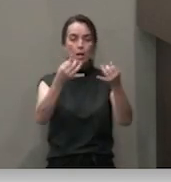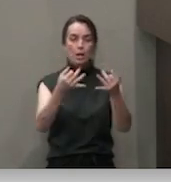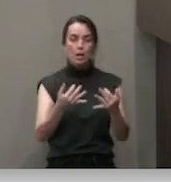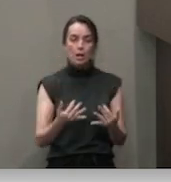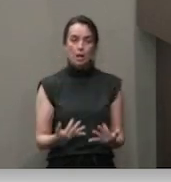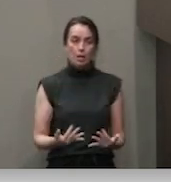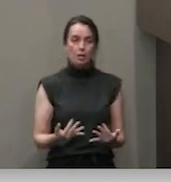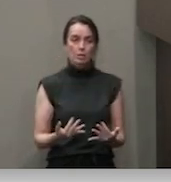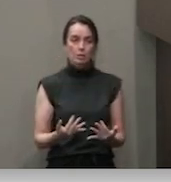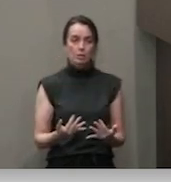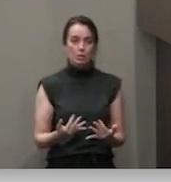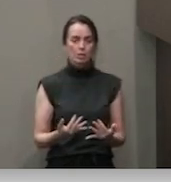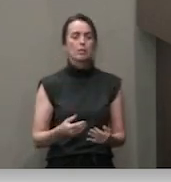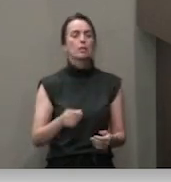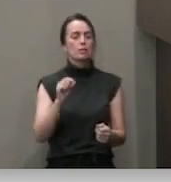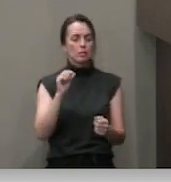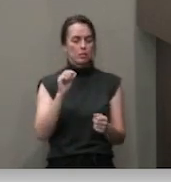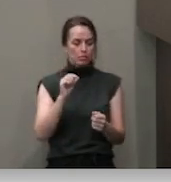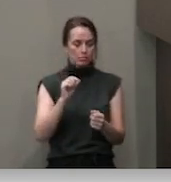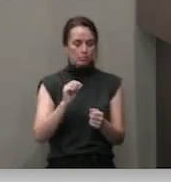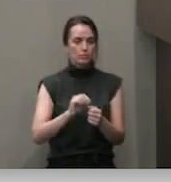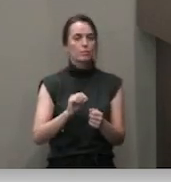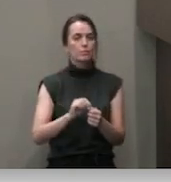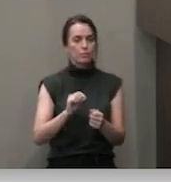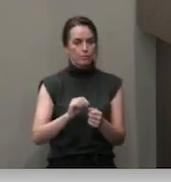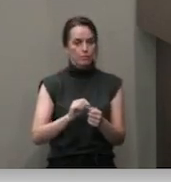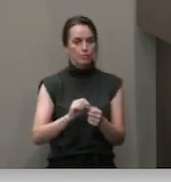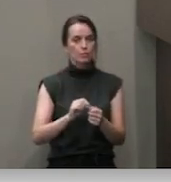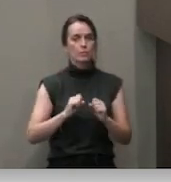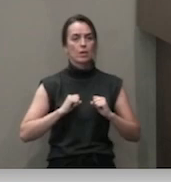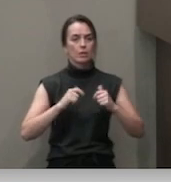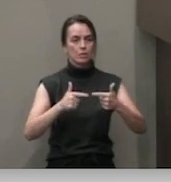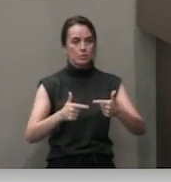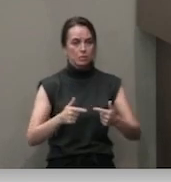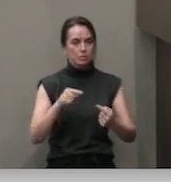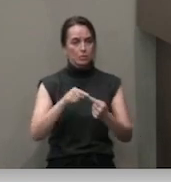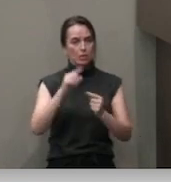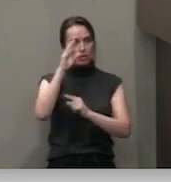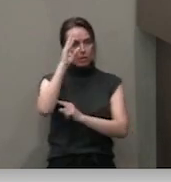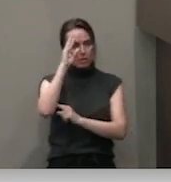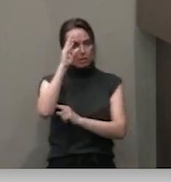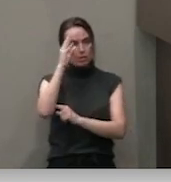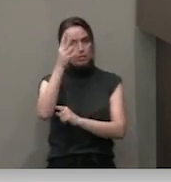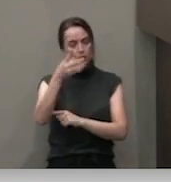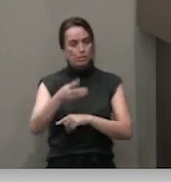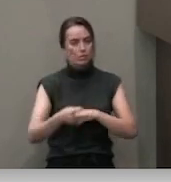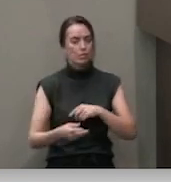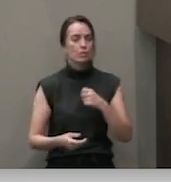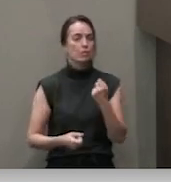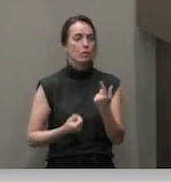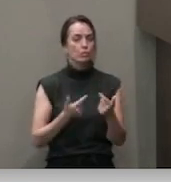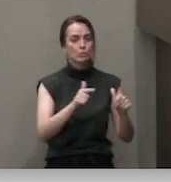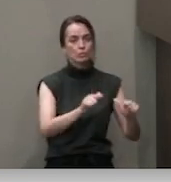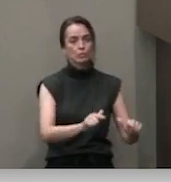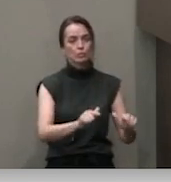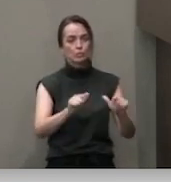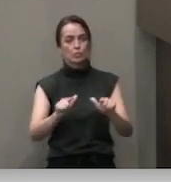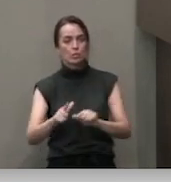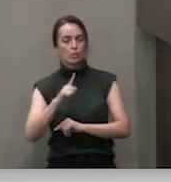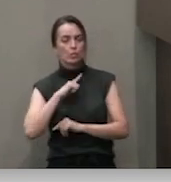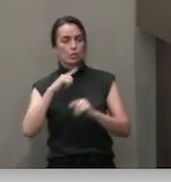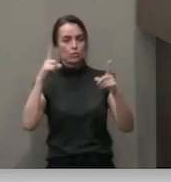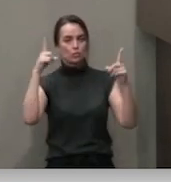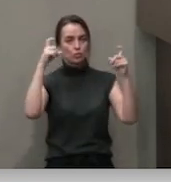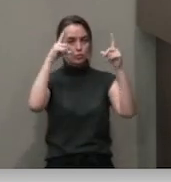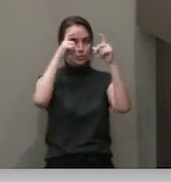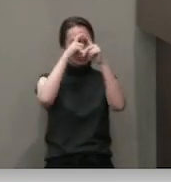ser resolvido alguns pontos aí que estão tendo muita dificuldade que já tá em andamento